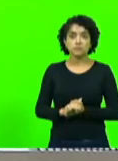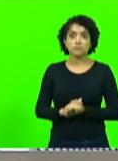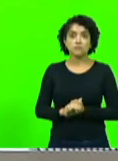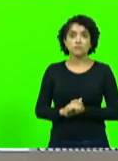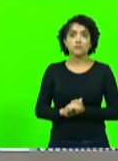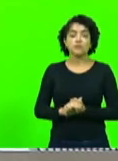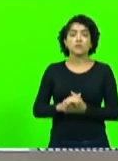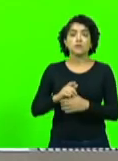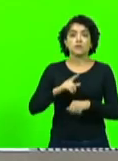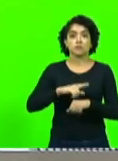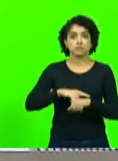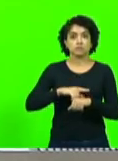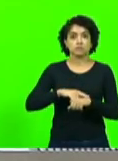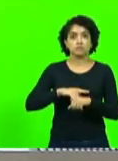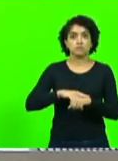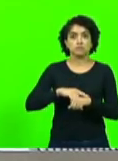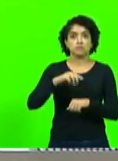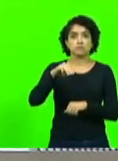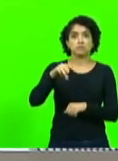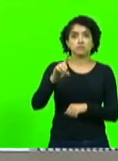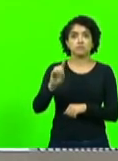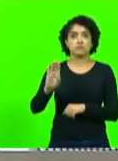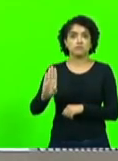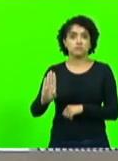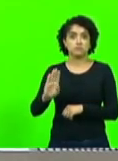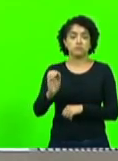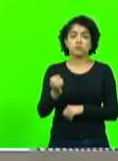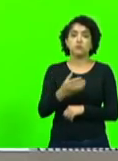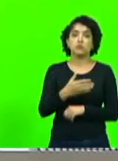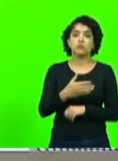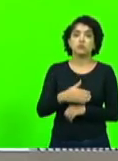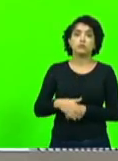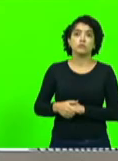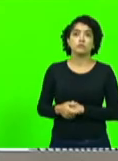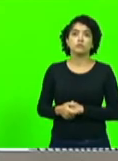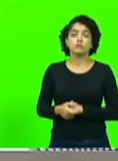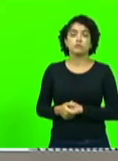Horário do bloco MDB Novo.